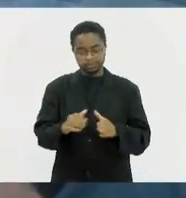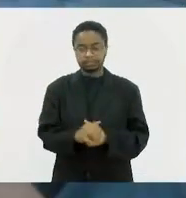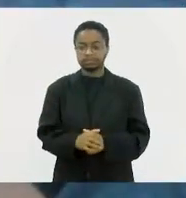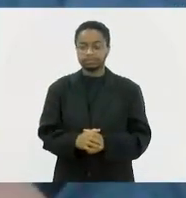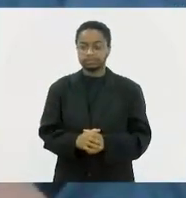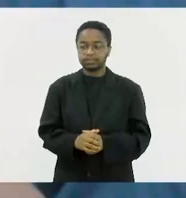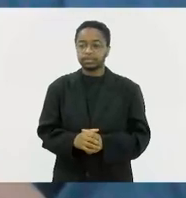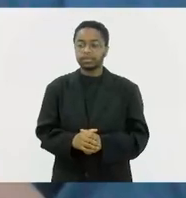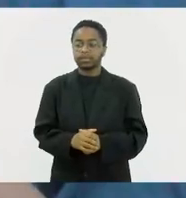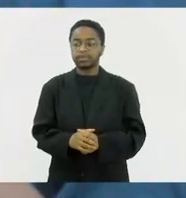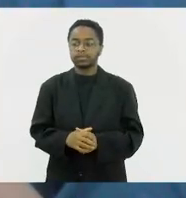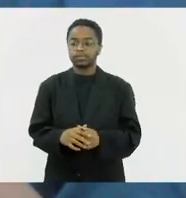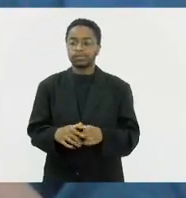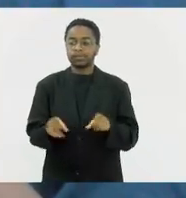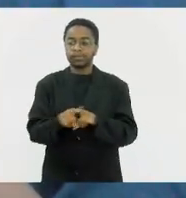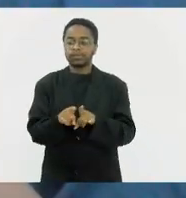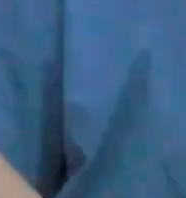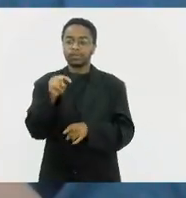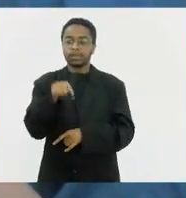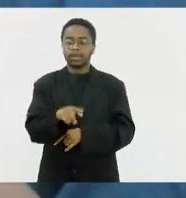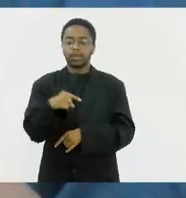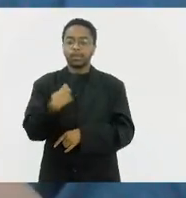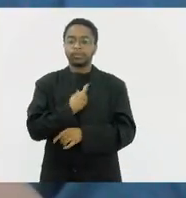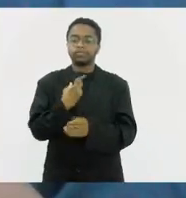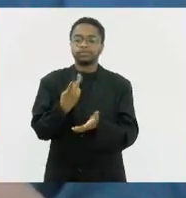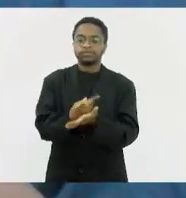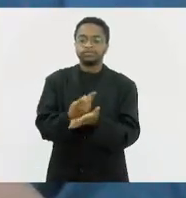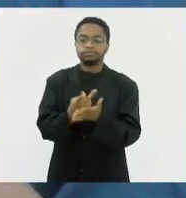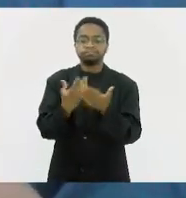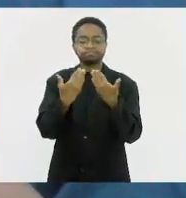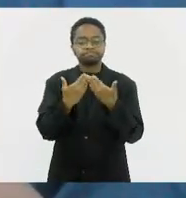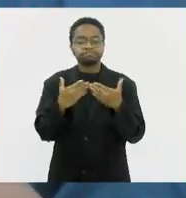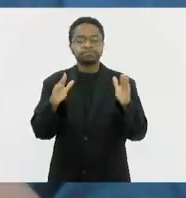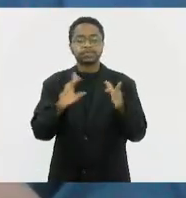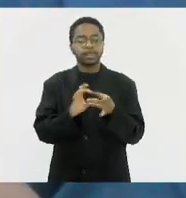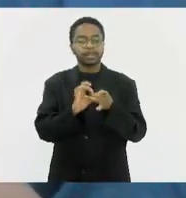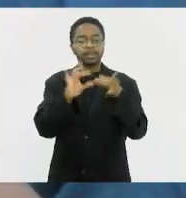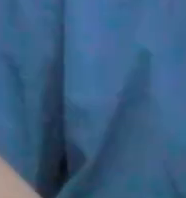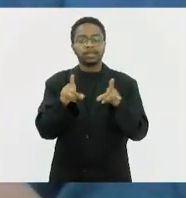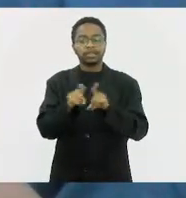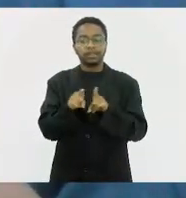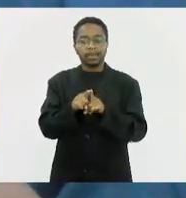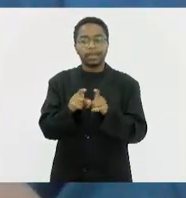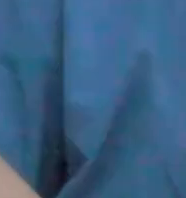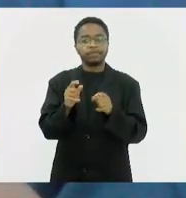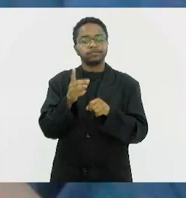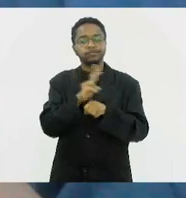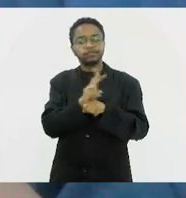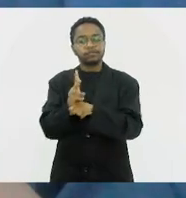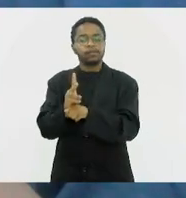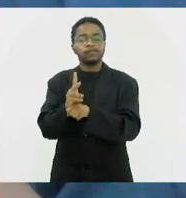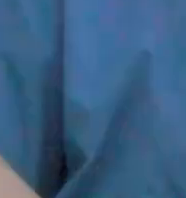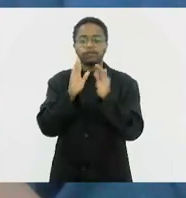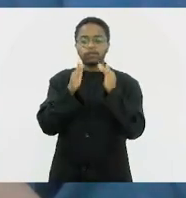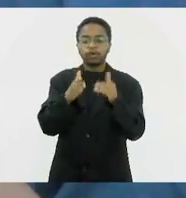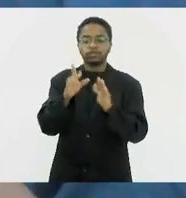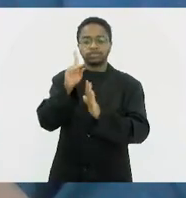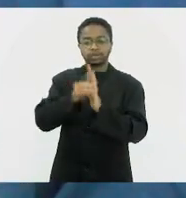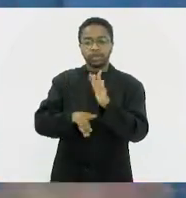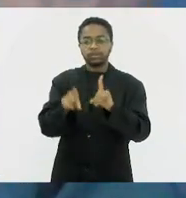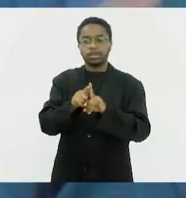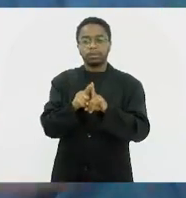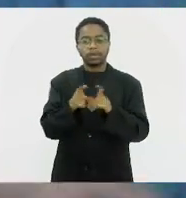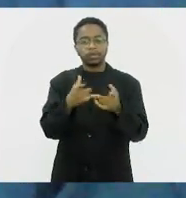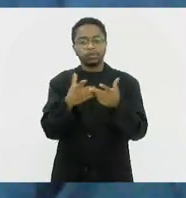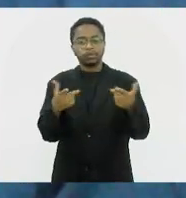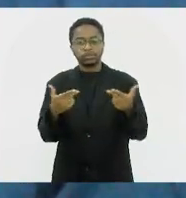casa, deputado, está sempre à disposição, sempre vigilante aos direitos e todos os benefícios dos idosos.